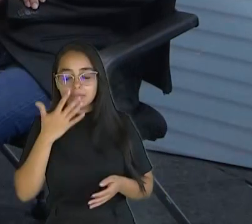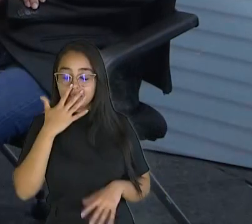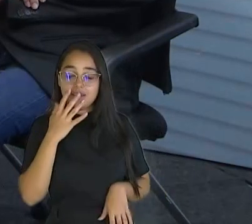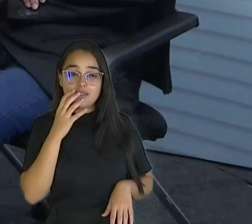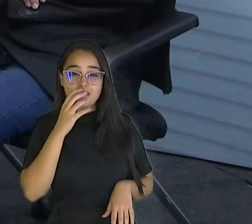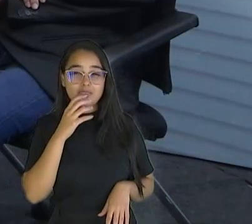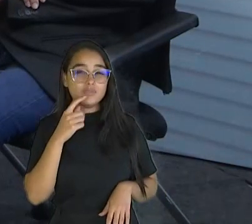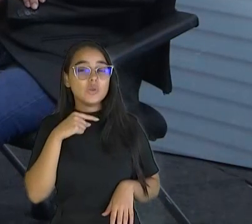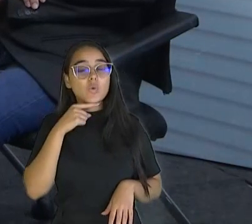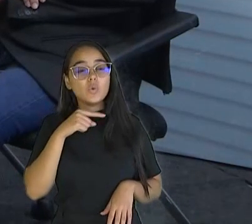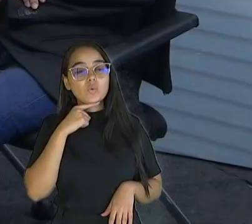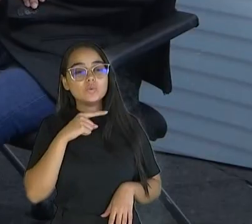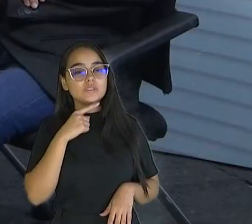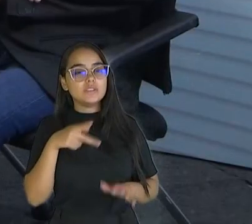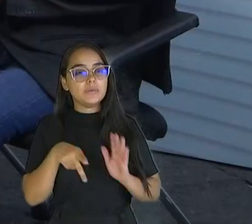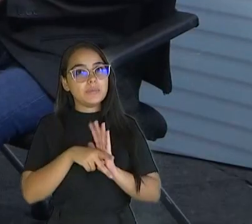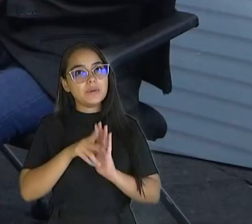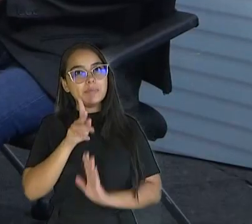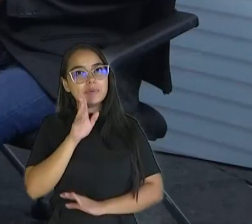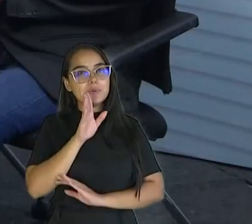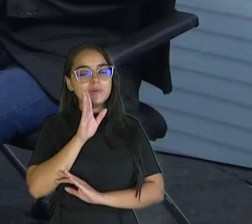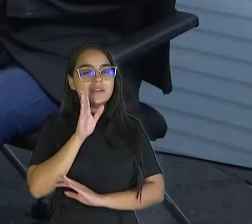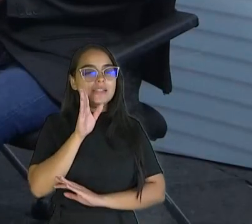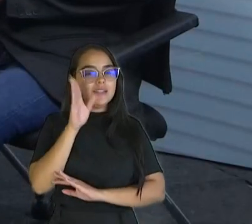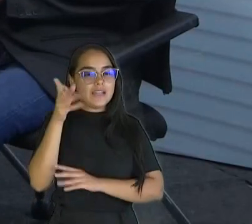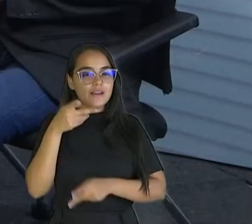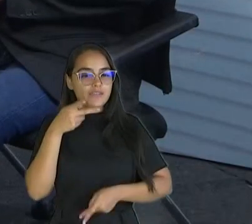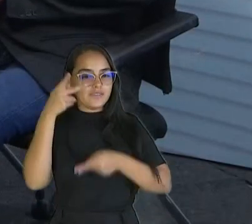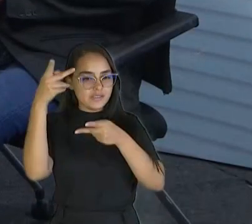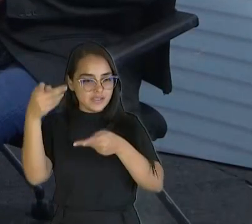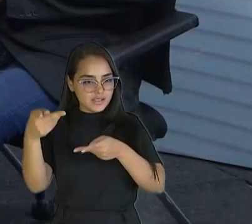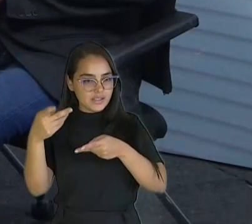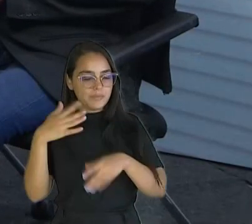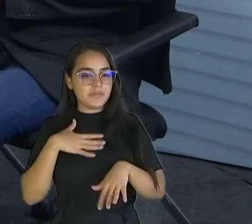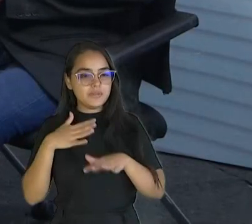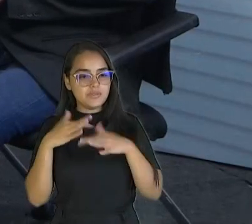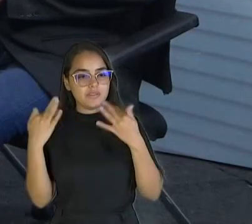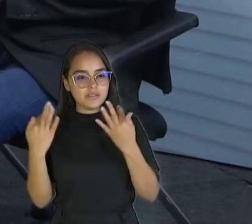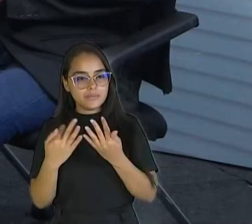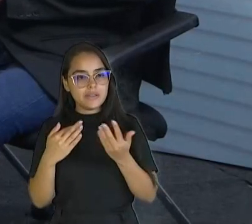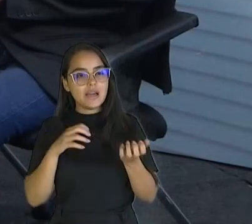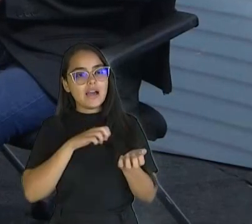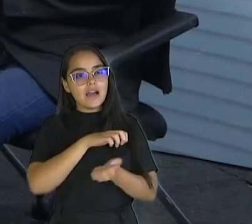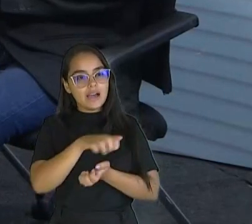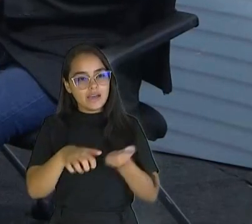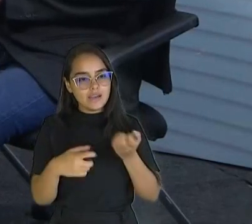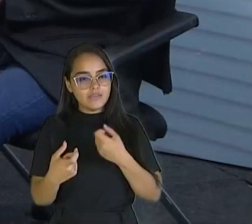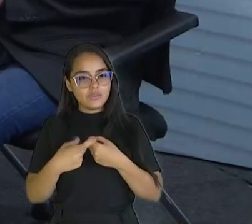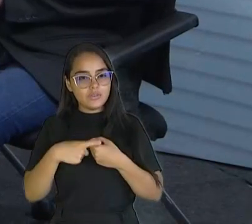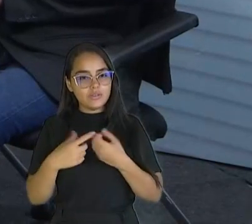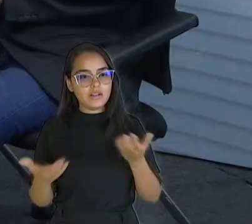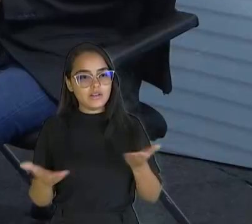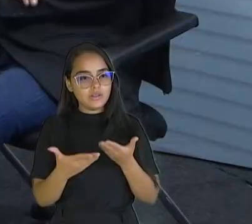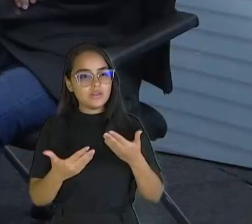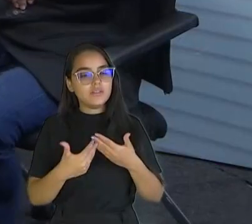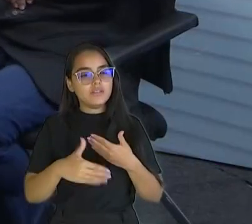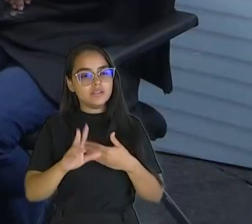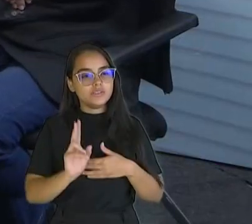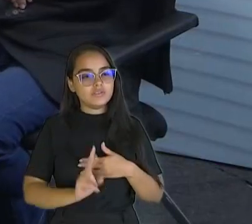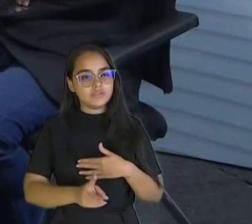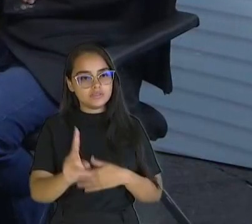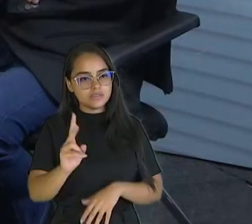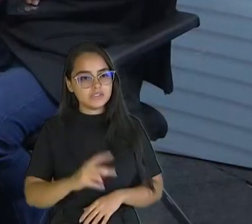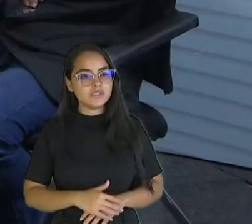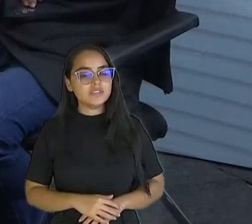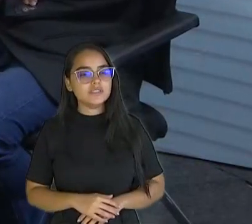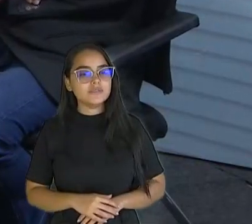questão do tempo de eu ir para lá. Porque... E agora teve a greve, né? A faculdade voltou agora, né? Voltou agora. As aulas vão até janeiro, sistema,